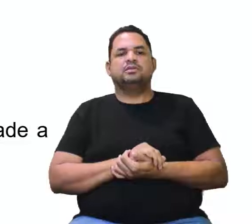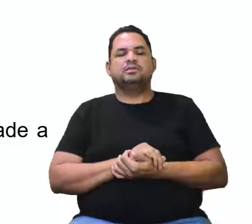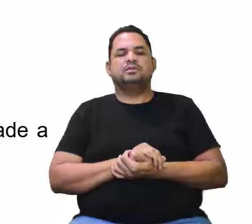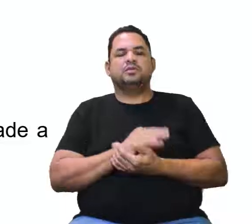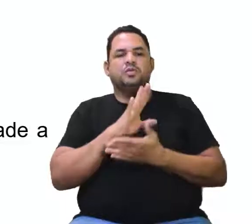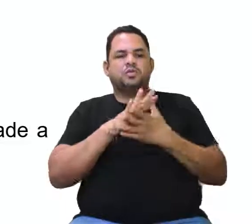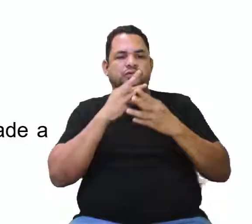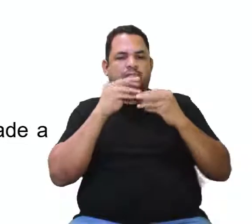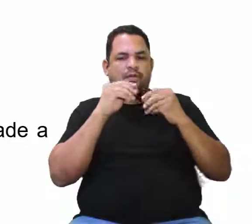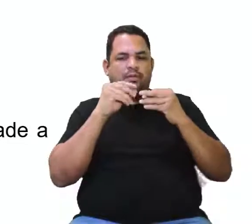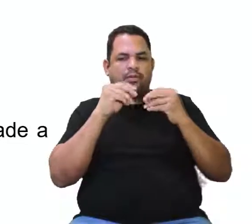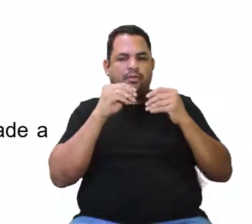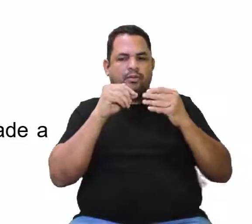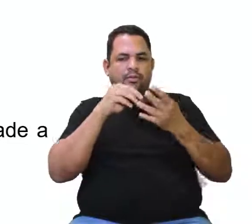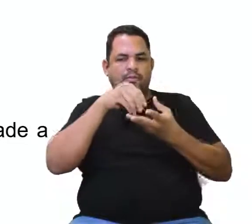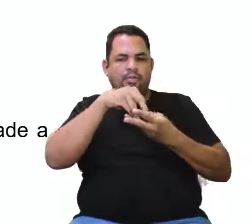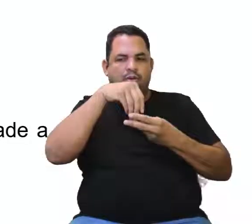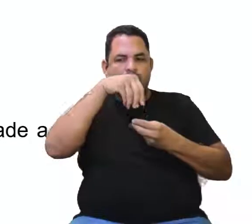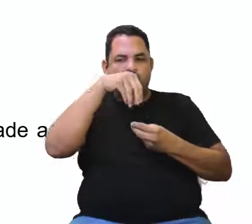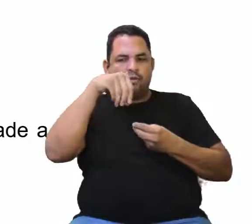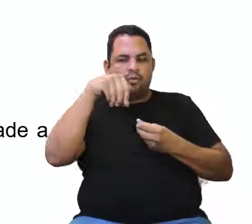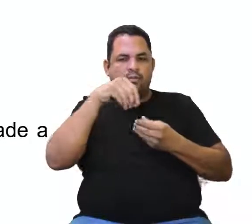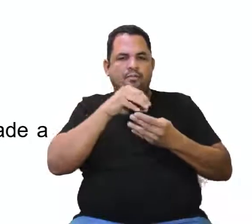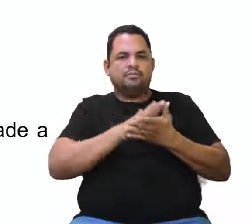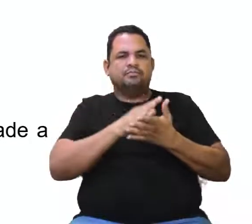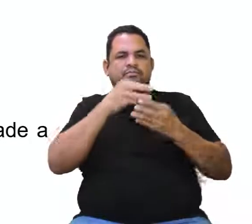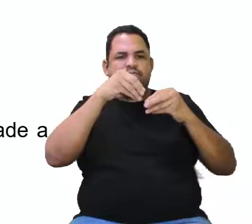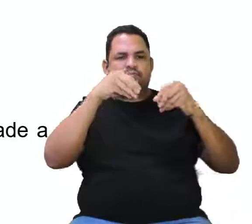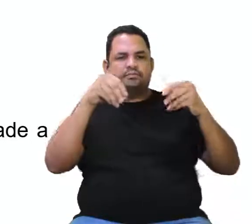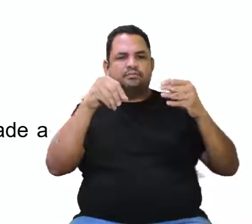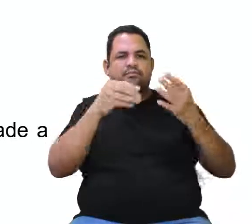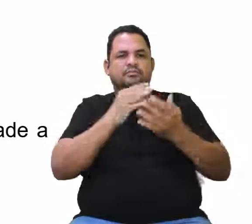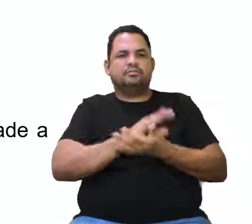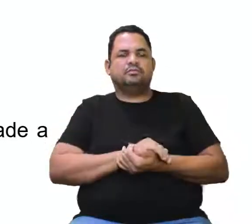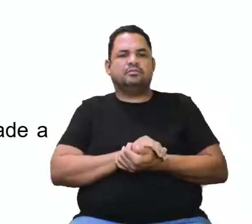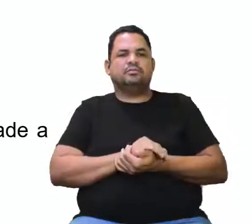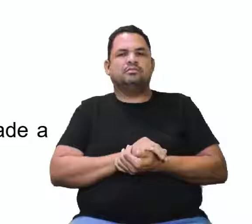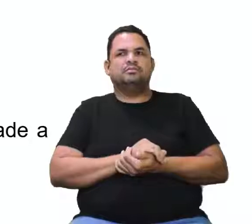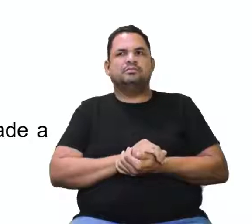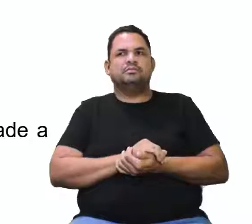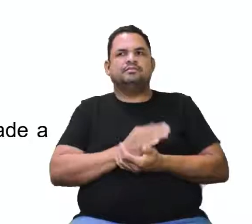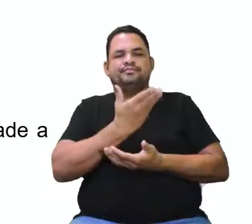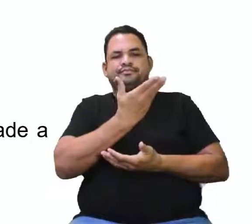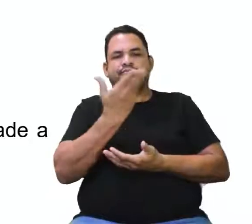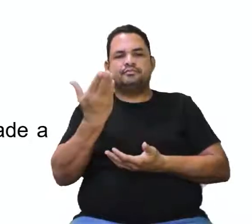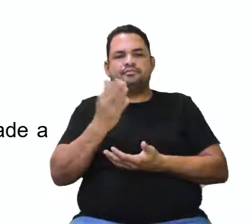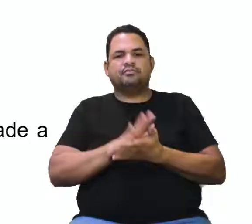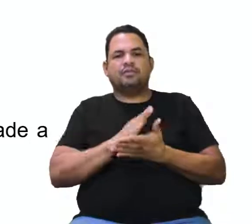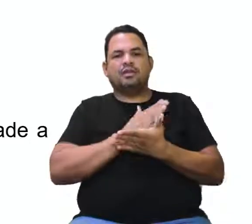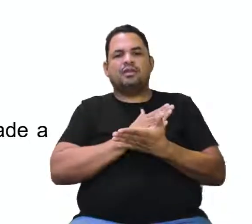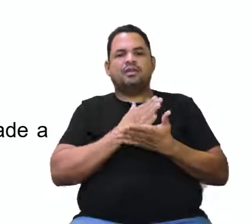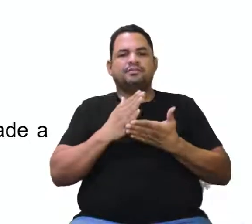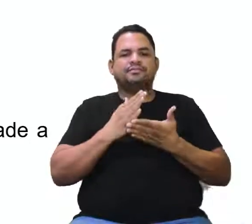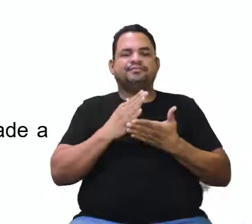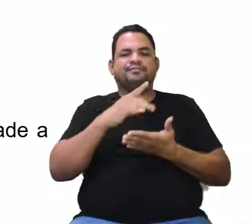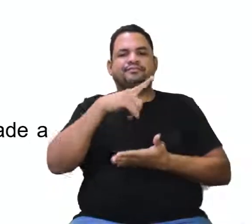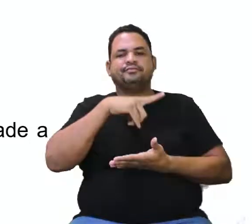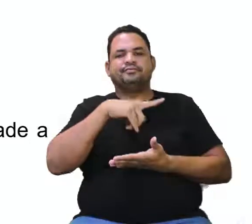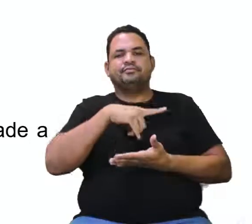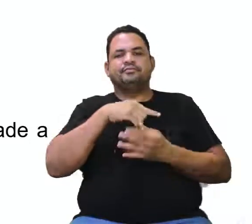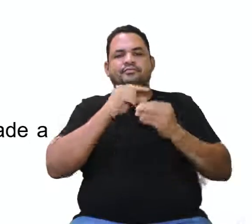meio esfarelado, aquela coisa meio de tipo migalhinhas do osso, ele dá uma esfarelada, né? Começa a existir aí muitos